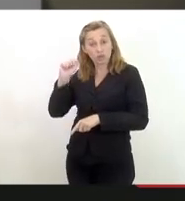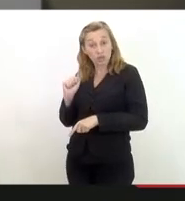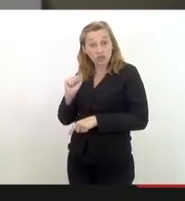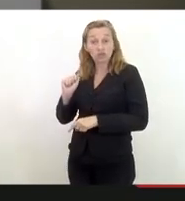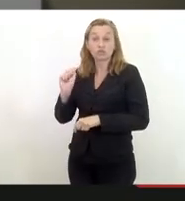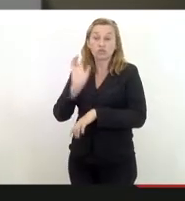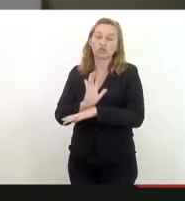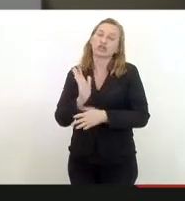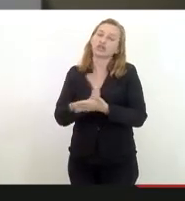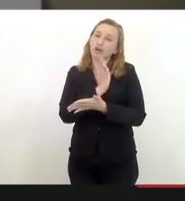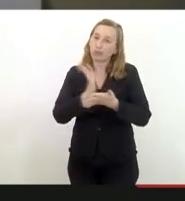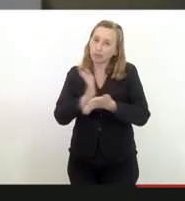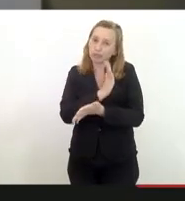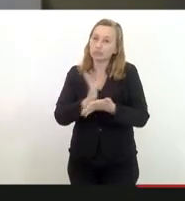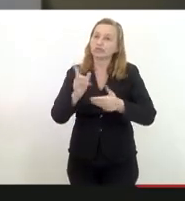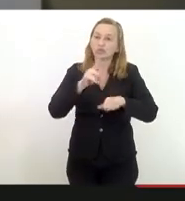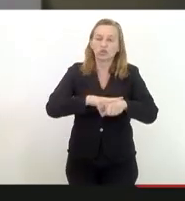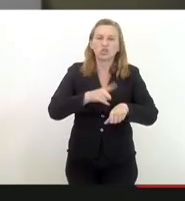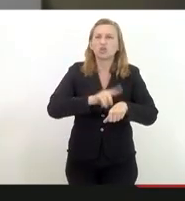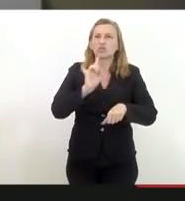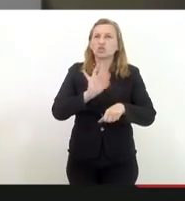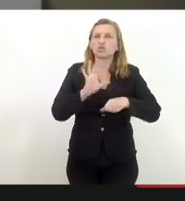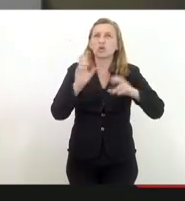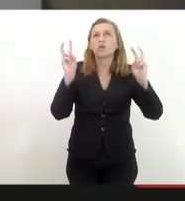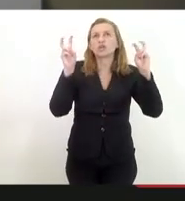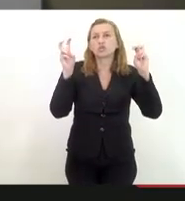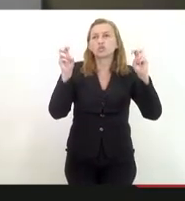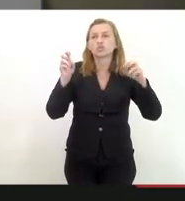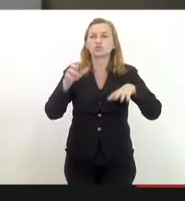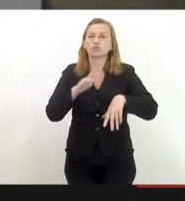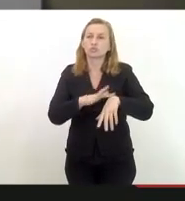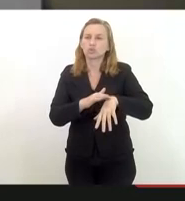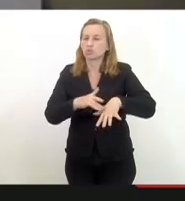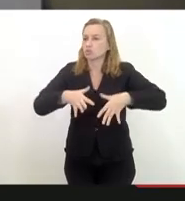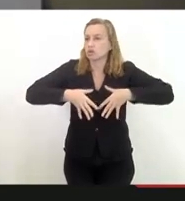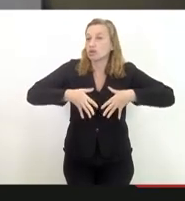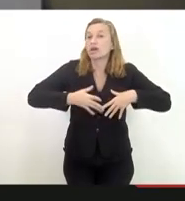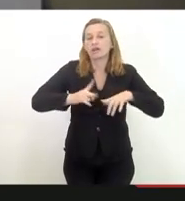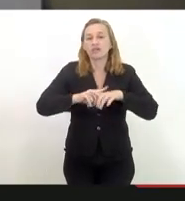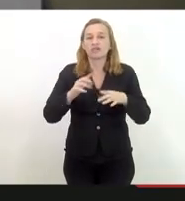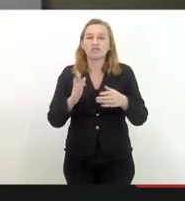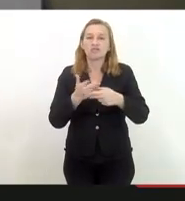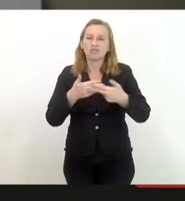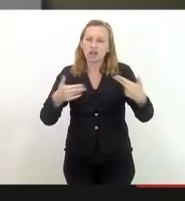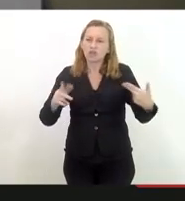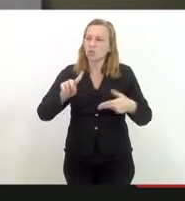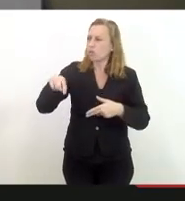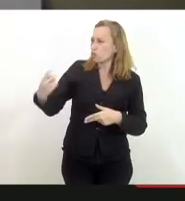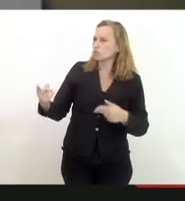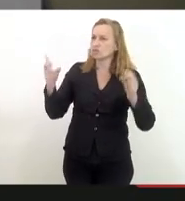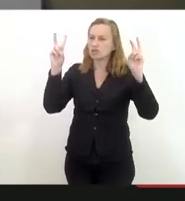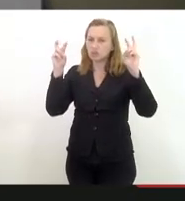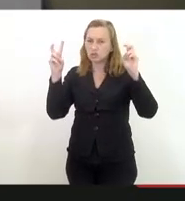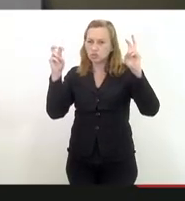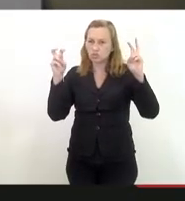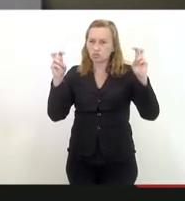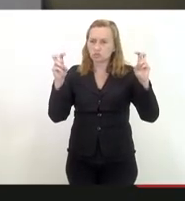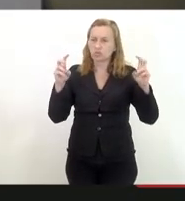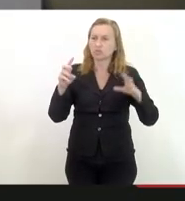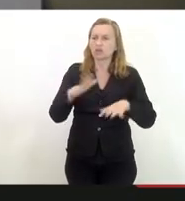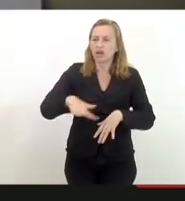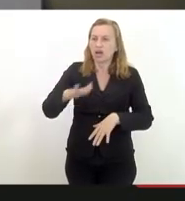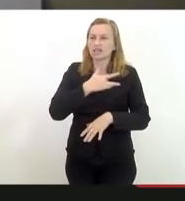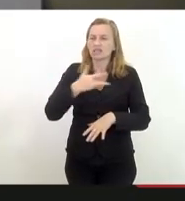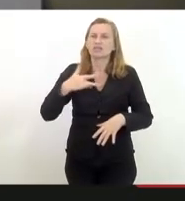muitos momentos, não é só em relação à tuberculose, vários outros assuntos referentes à área da saúde, a gente sente que há um